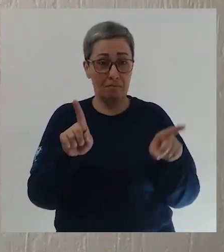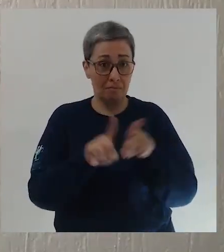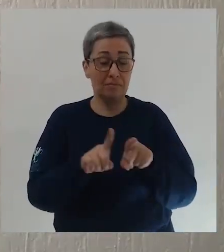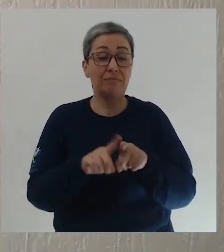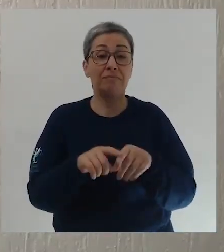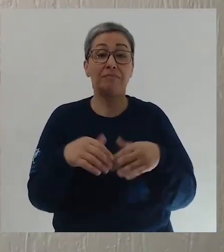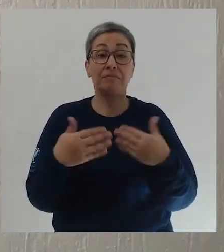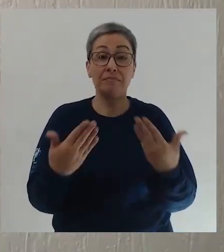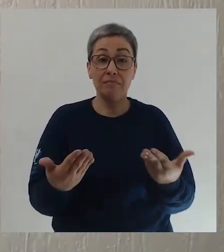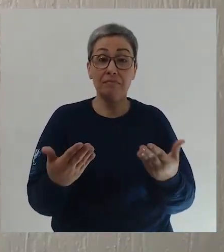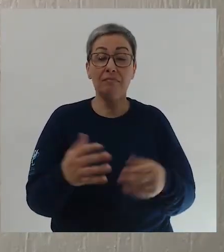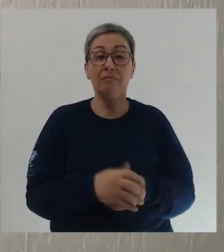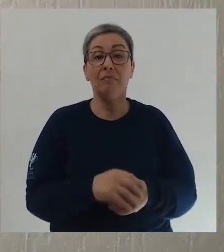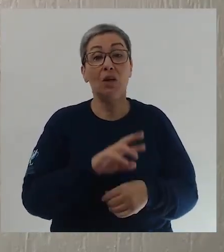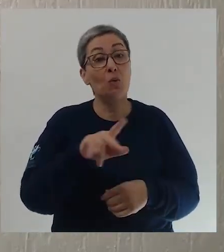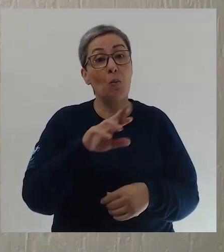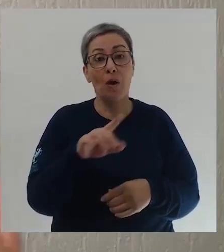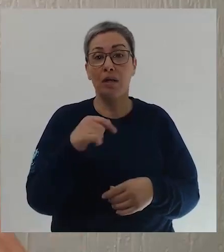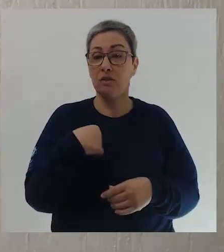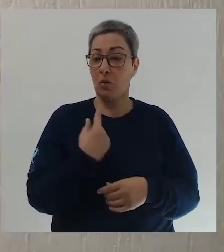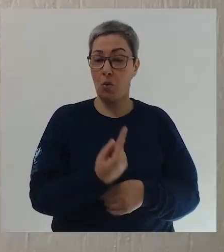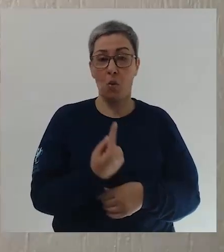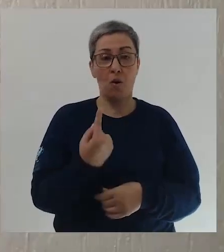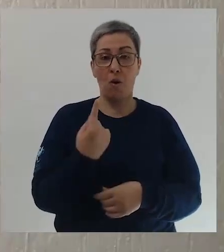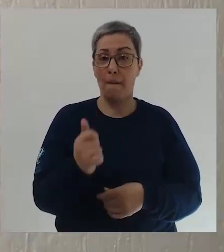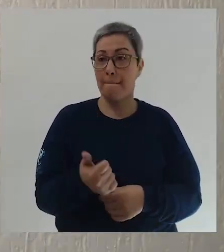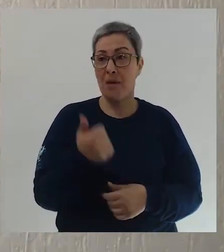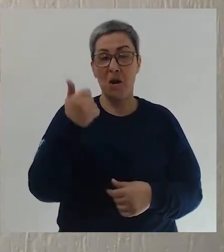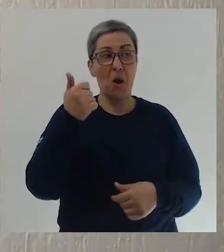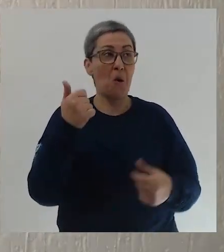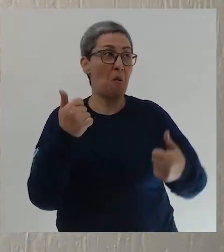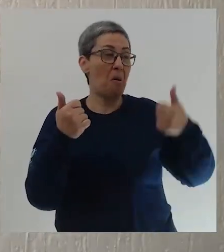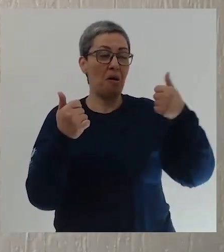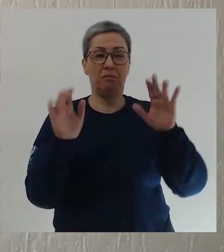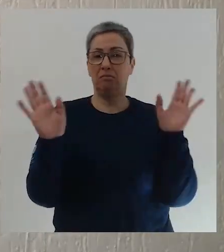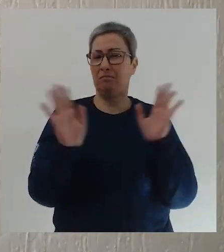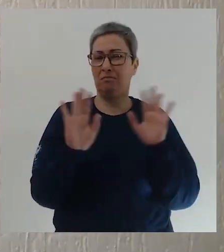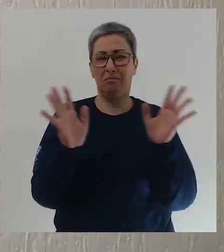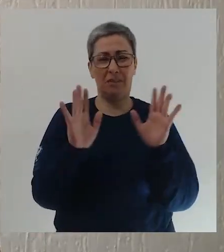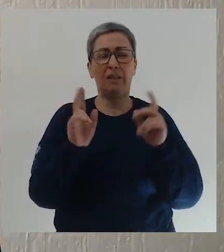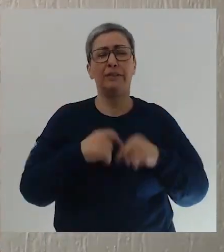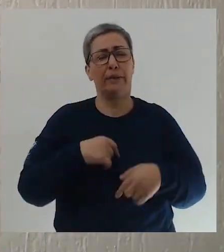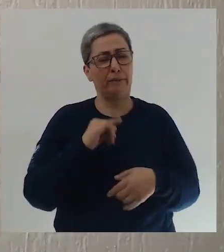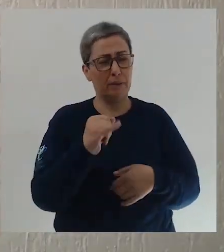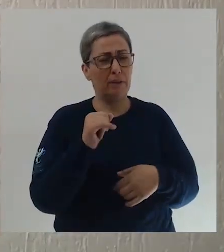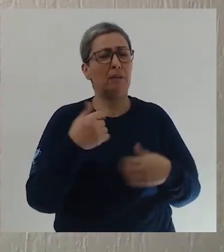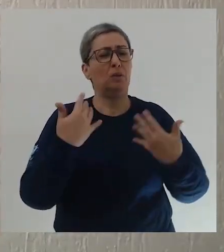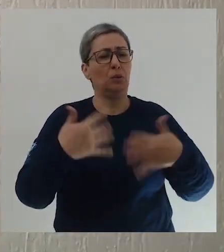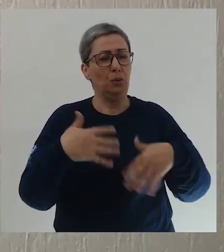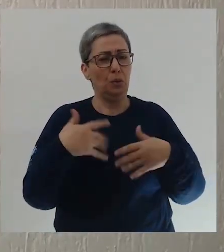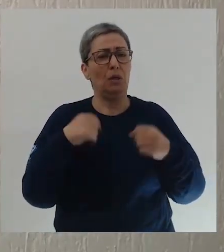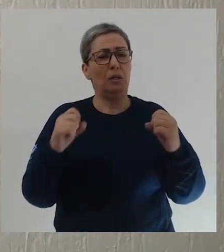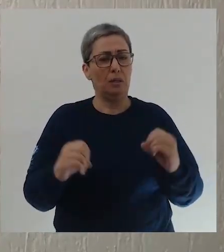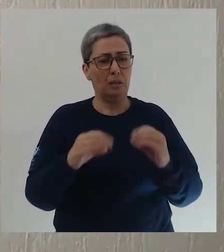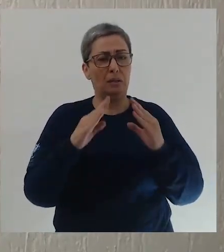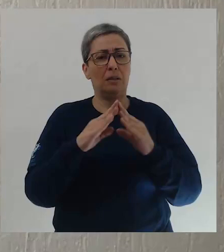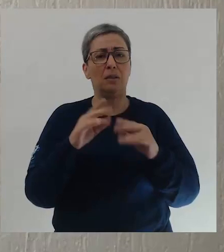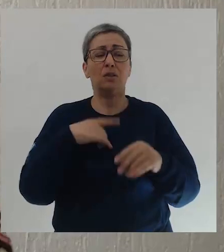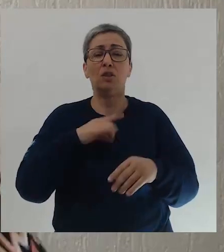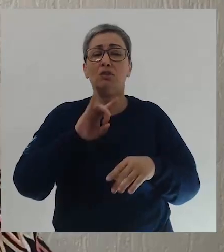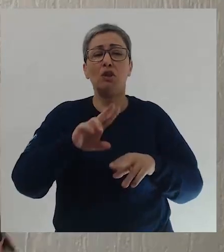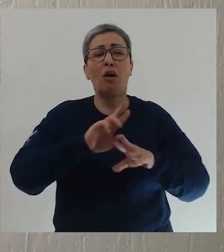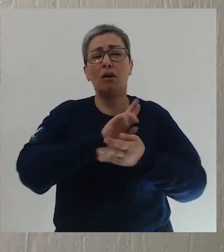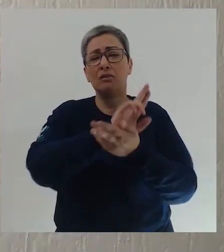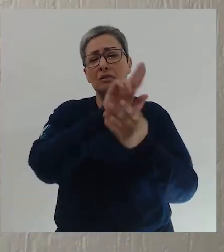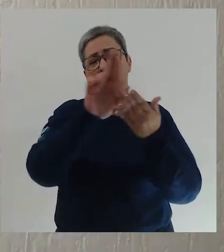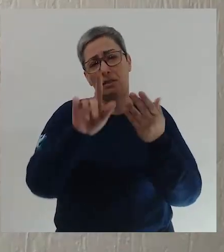né? Bom, não somos então uns melhores do que os outros, e a gente já falou isso bastante vezes aqui nos nossos programas, né?